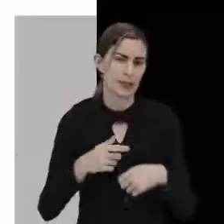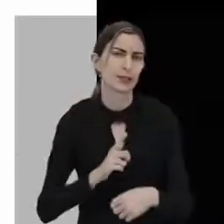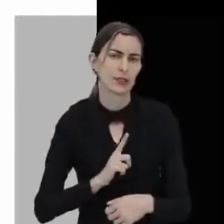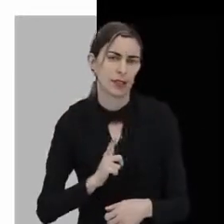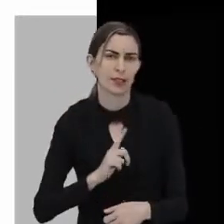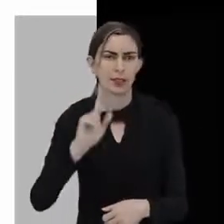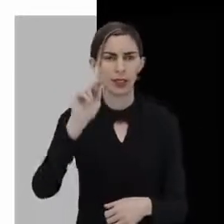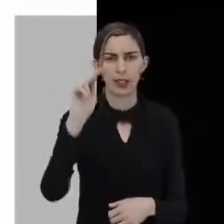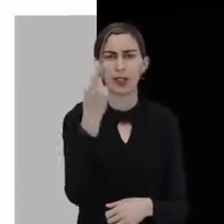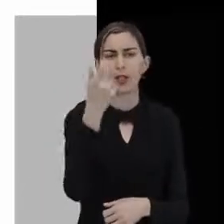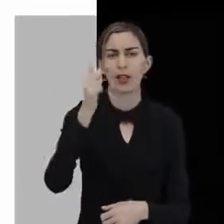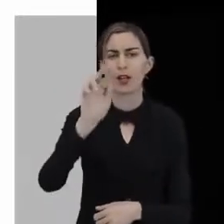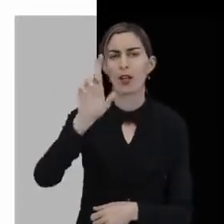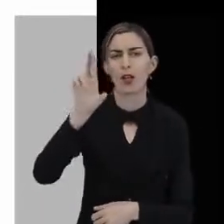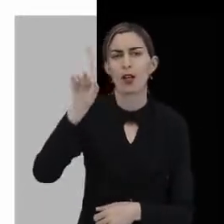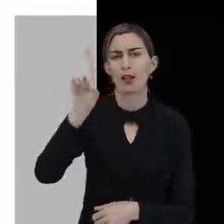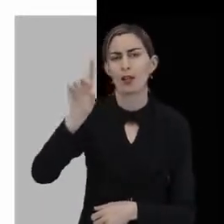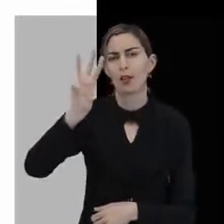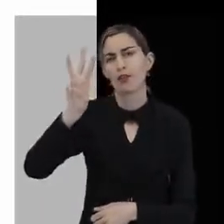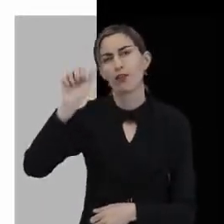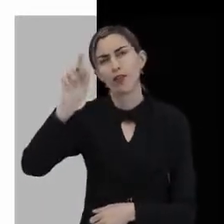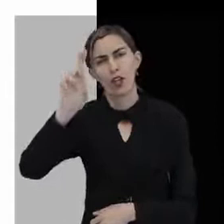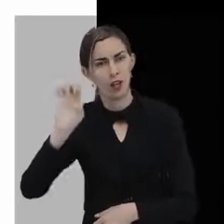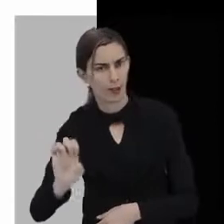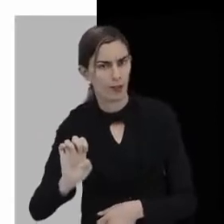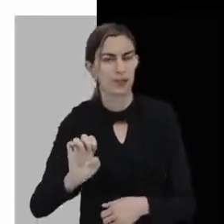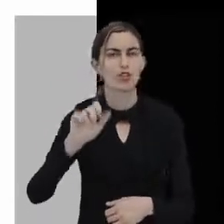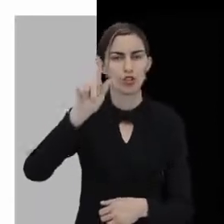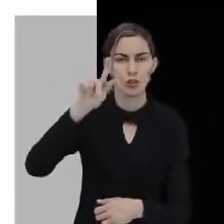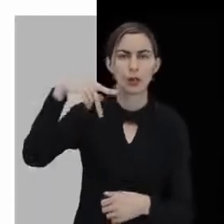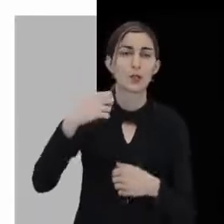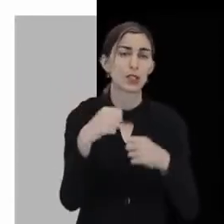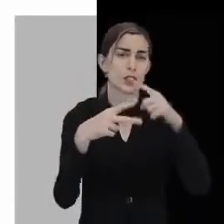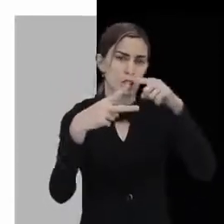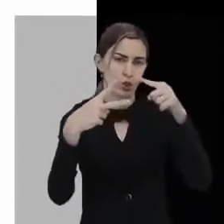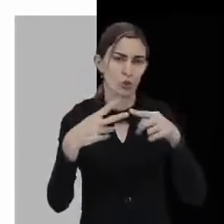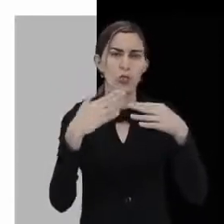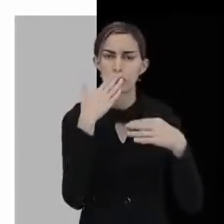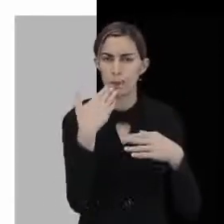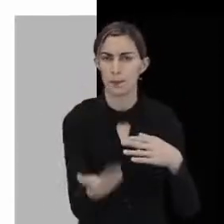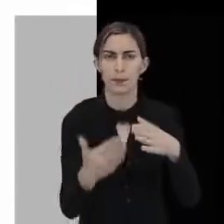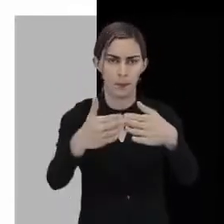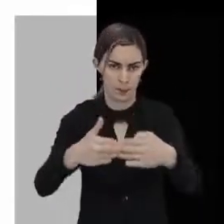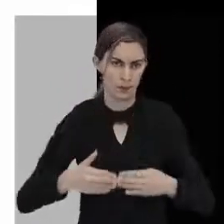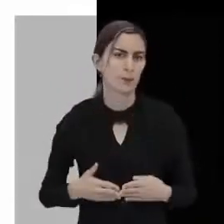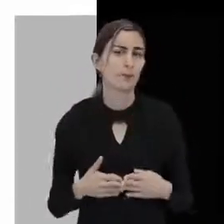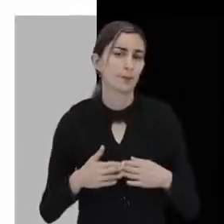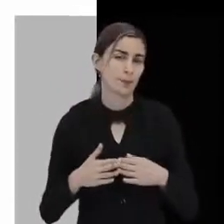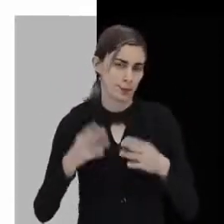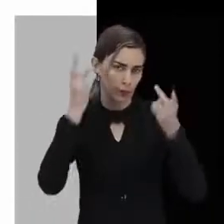um hardware de GPS. E você precisa adicionar 2 permissões no Android Manifest para ele